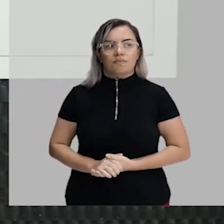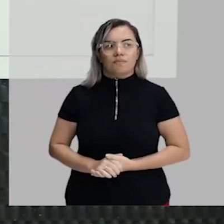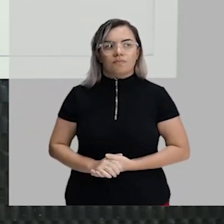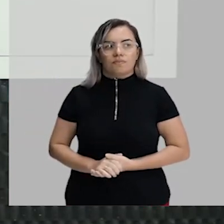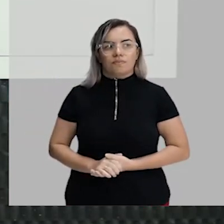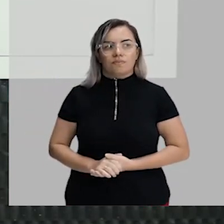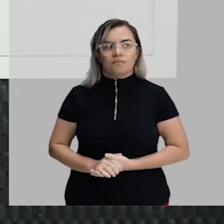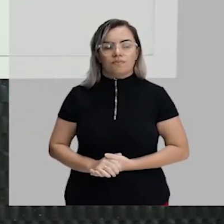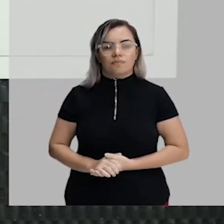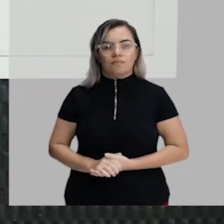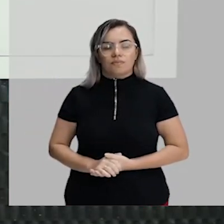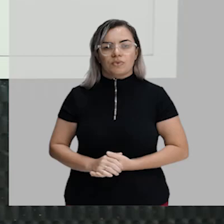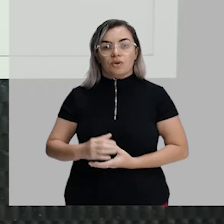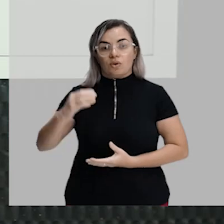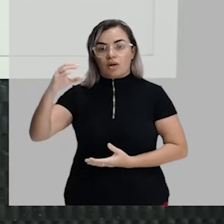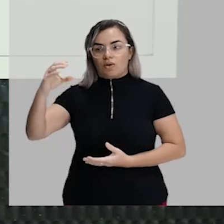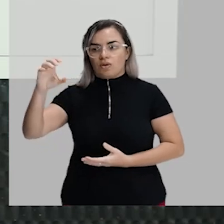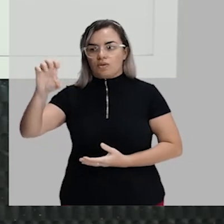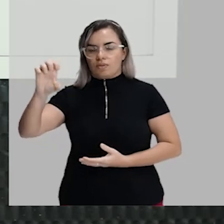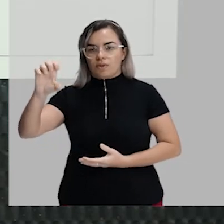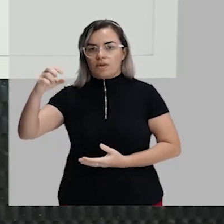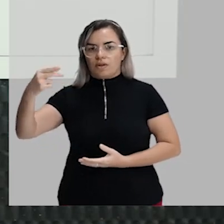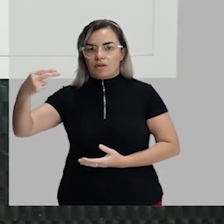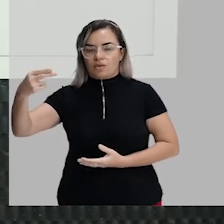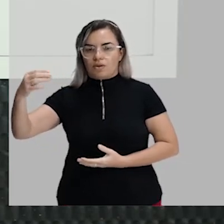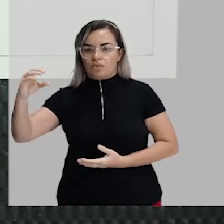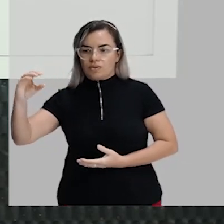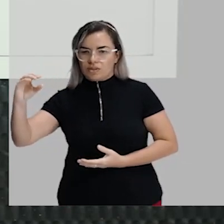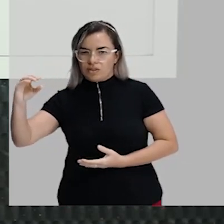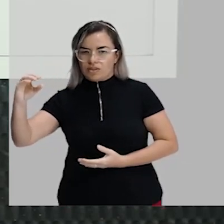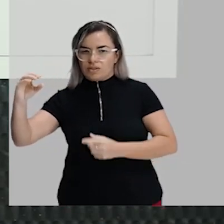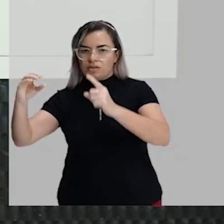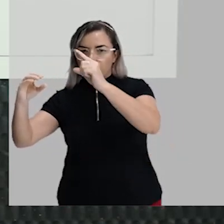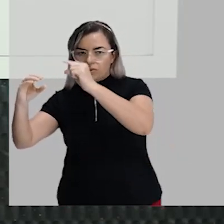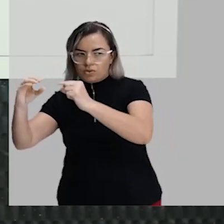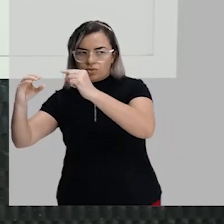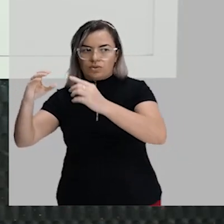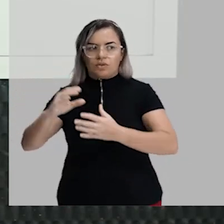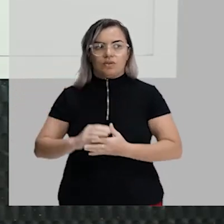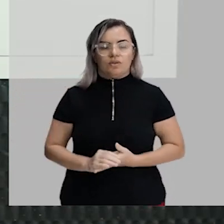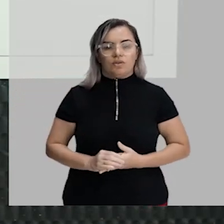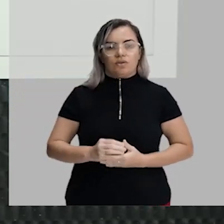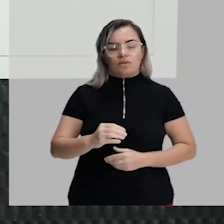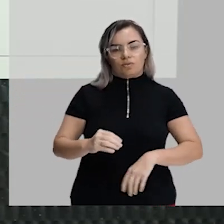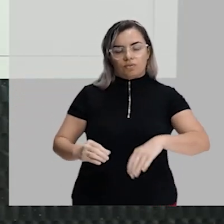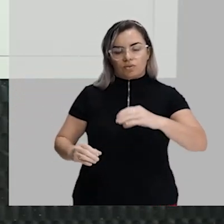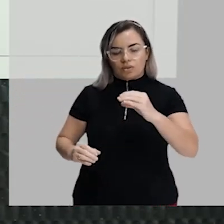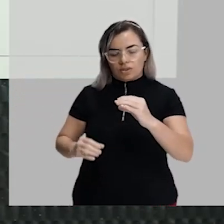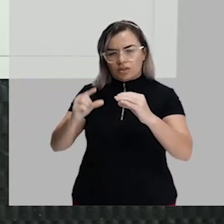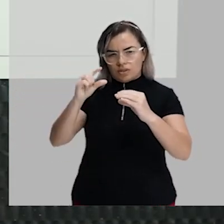C minúsculo, ele vai ser, ó, capacidade térmica dividido pela